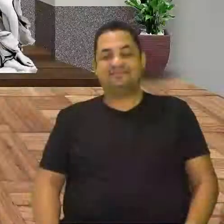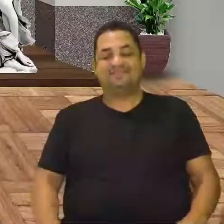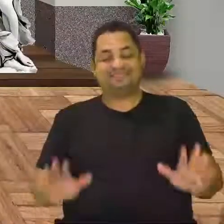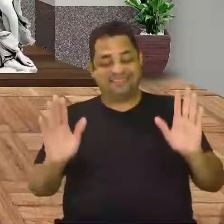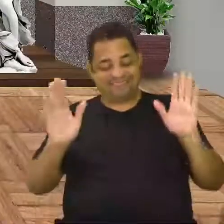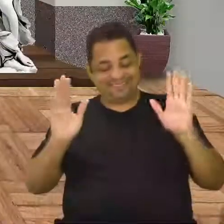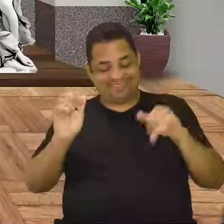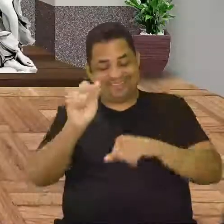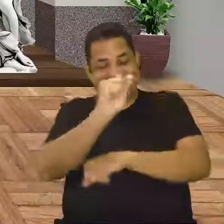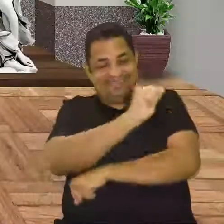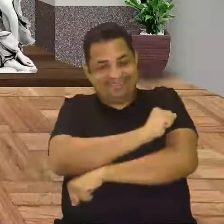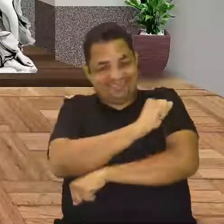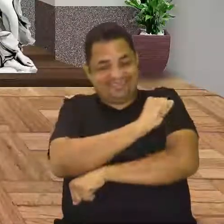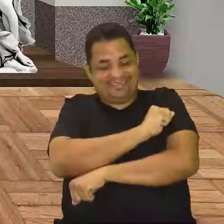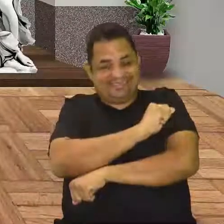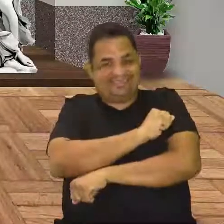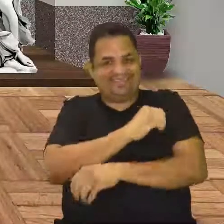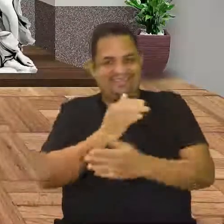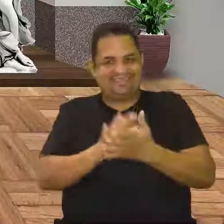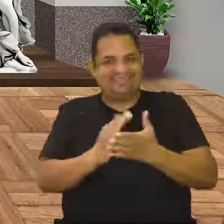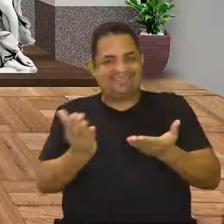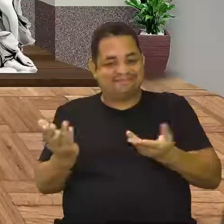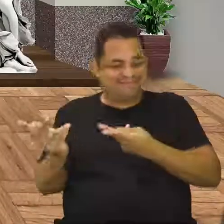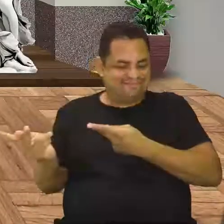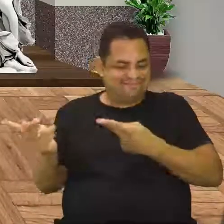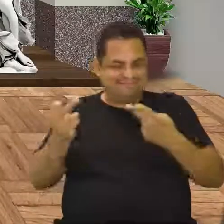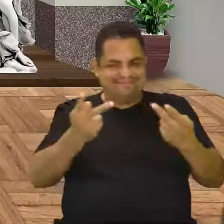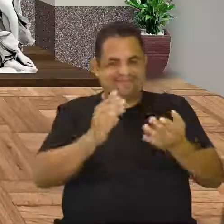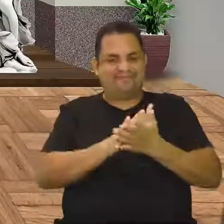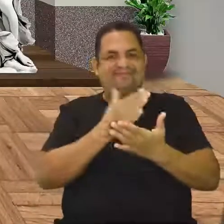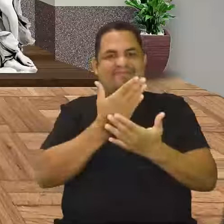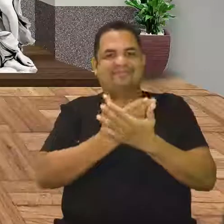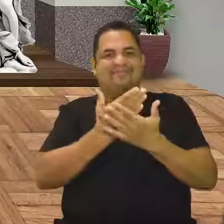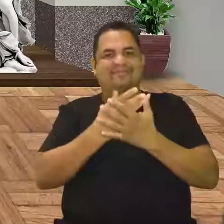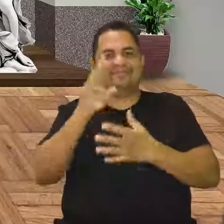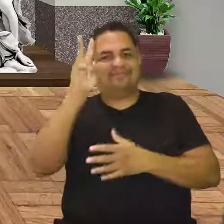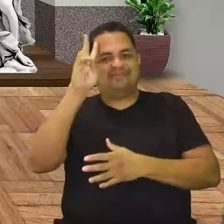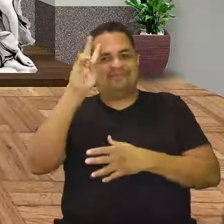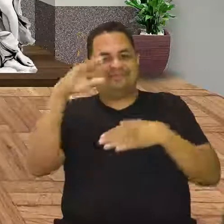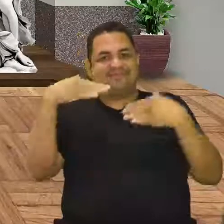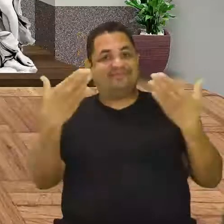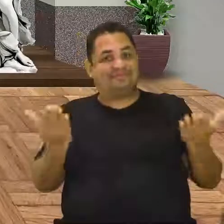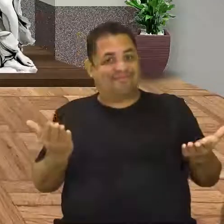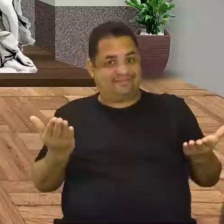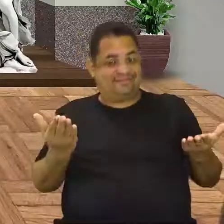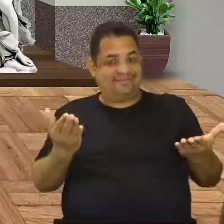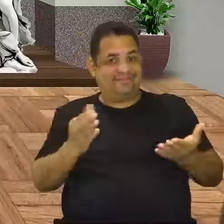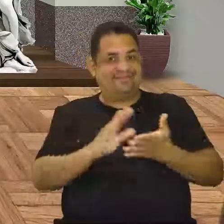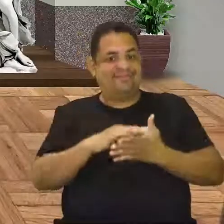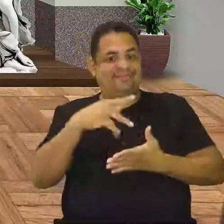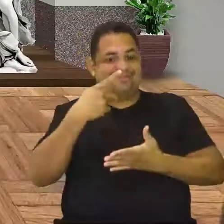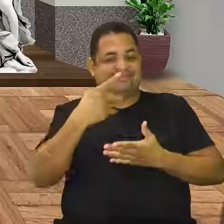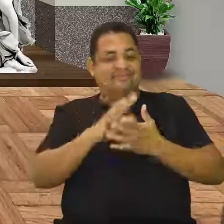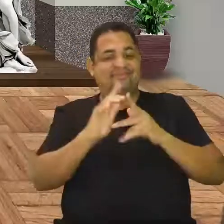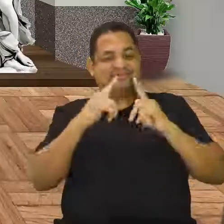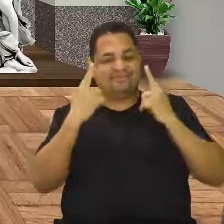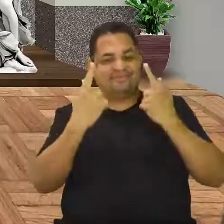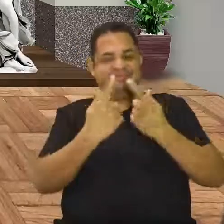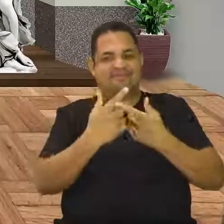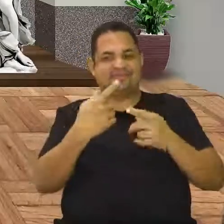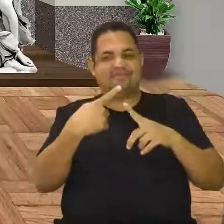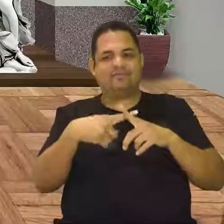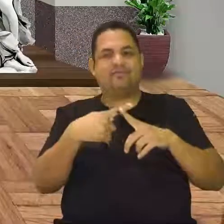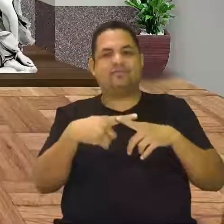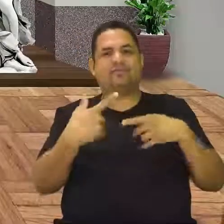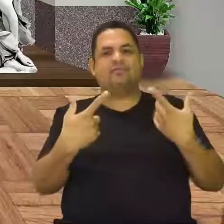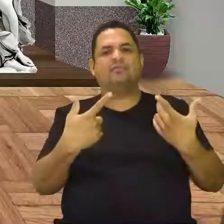salve salve salve alunos sejam todos bem-vindos estava mais uma aula de história é e eu digo história geral